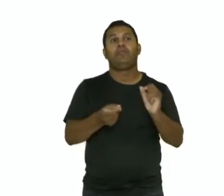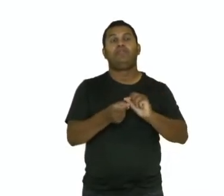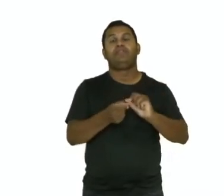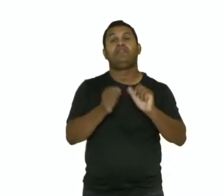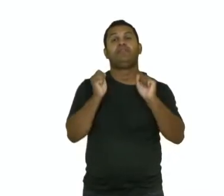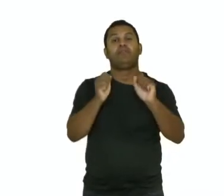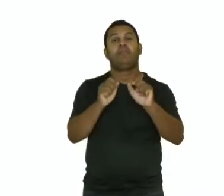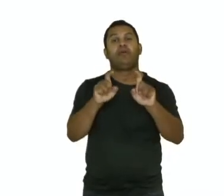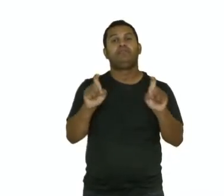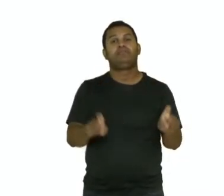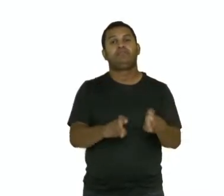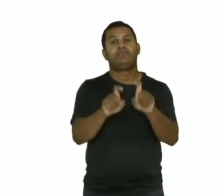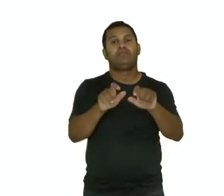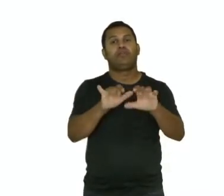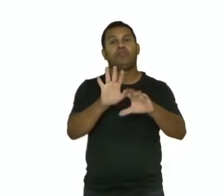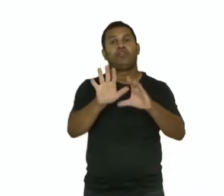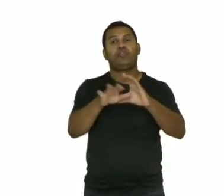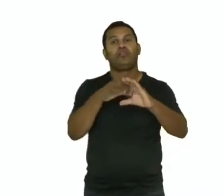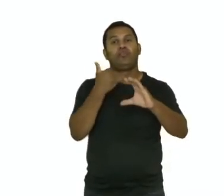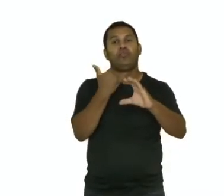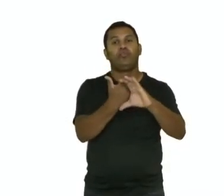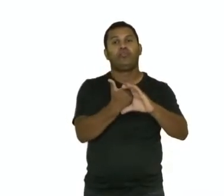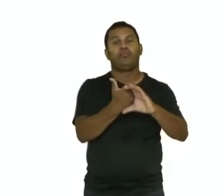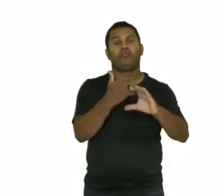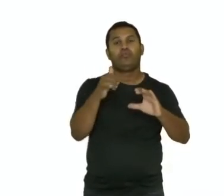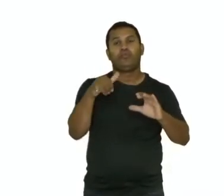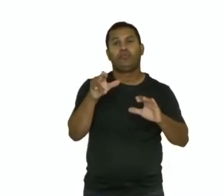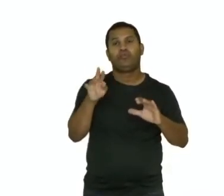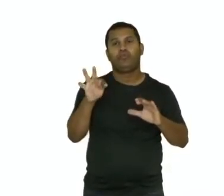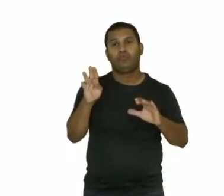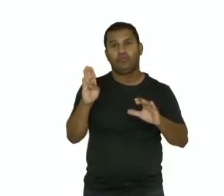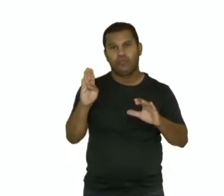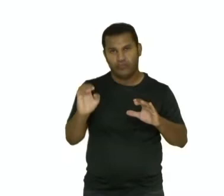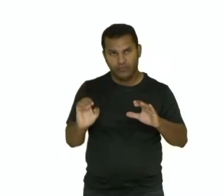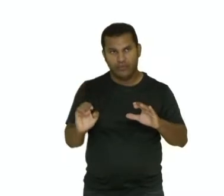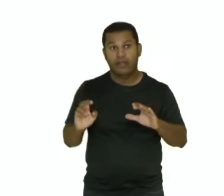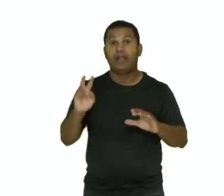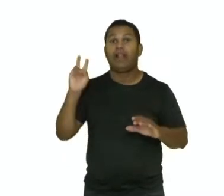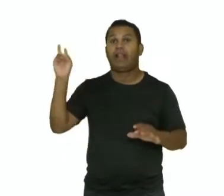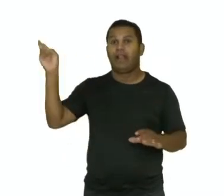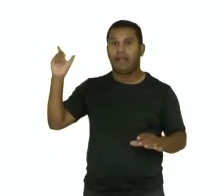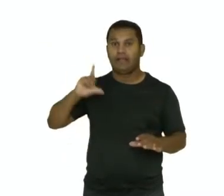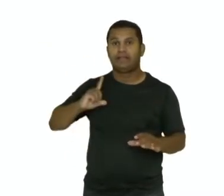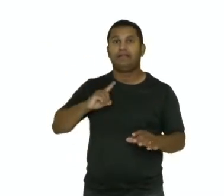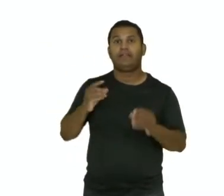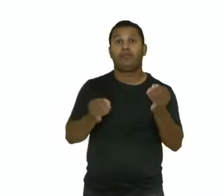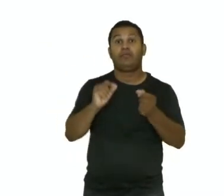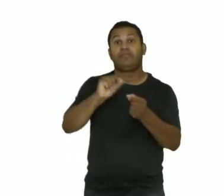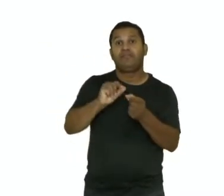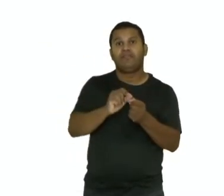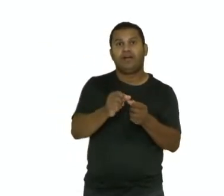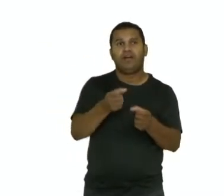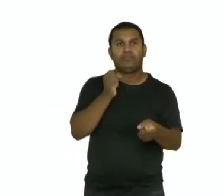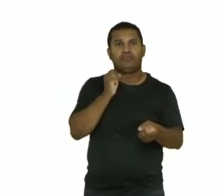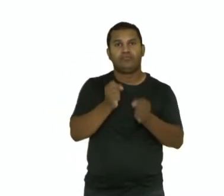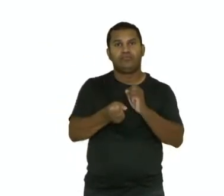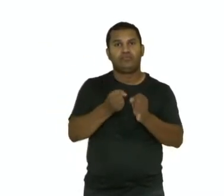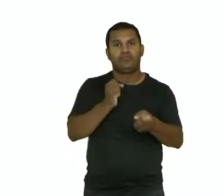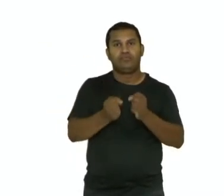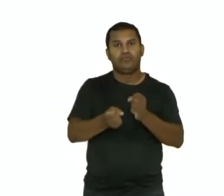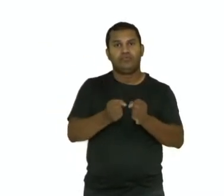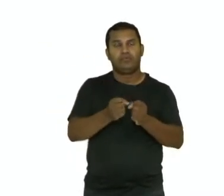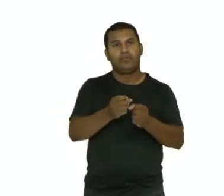gente? Para ver um passo a passo de como construir esse instrumento, e depois nós tentamos praticar um pouquinho, né? Até nós temos